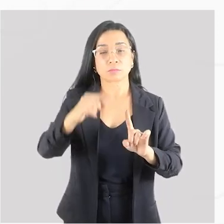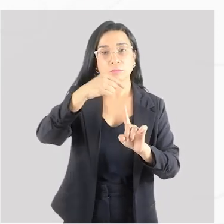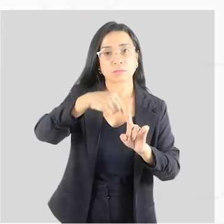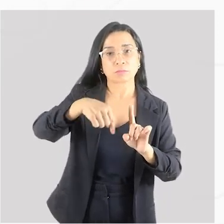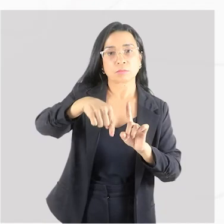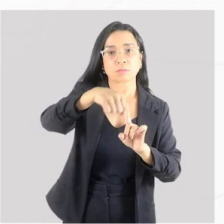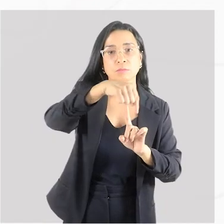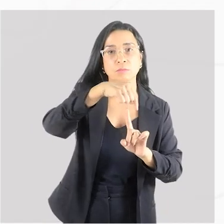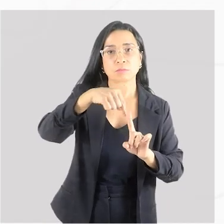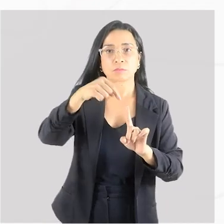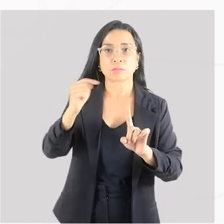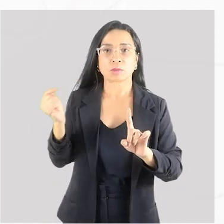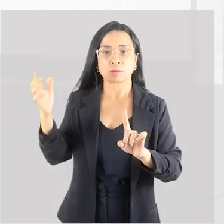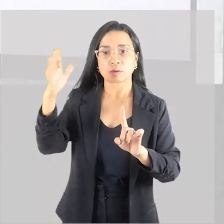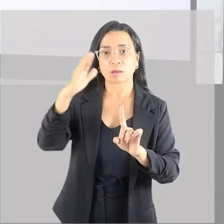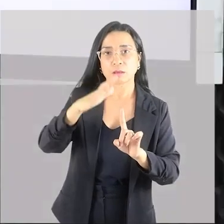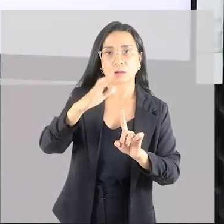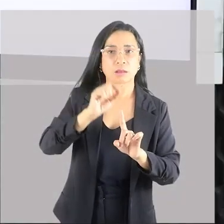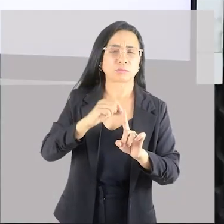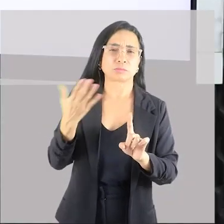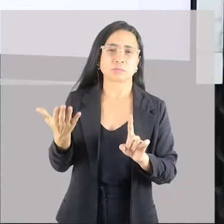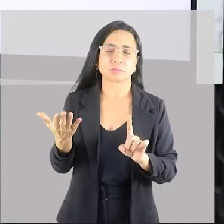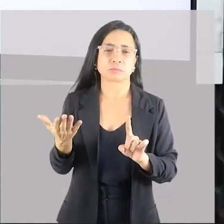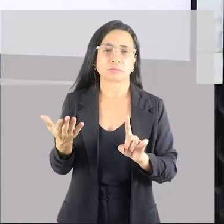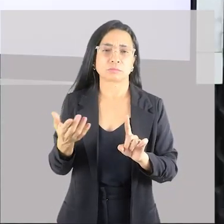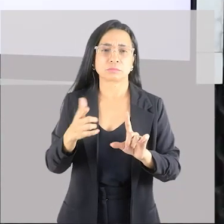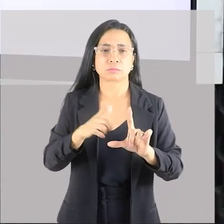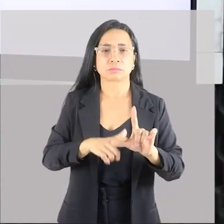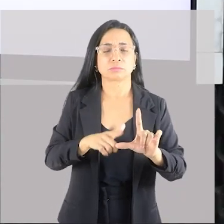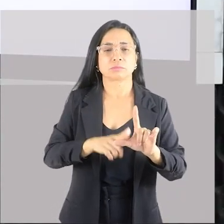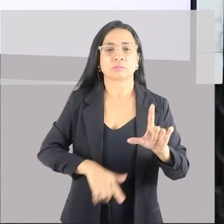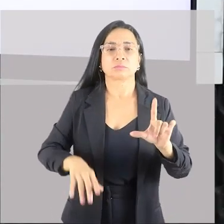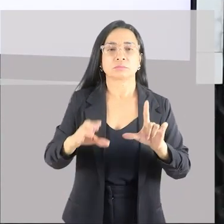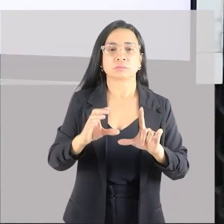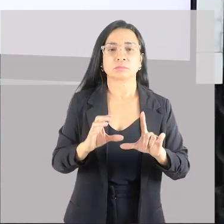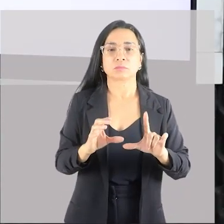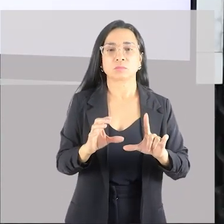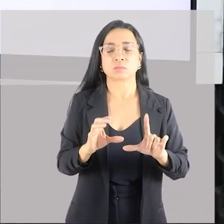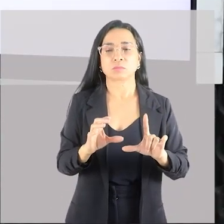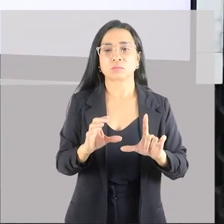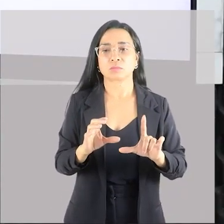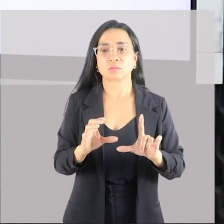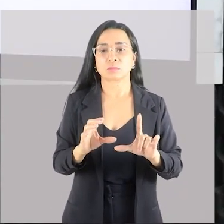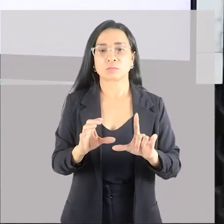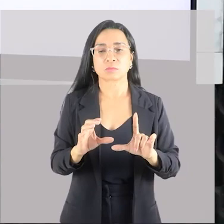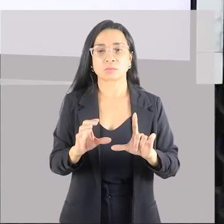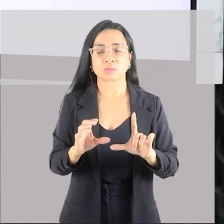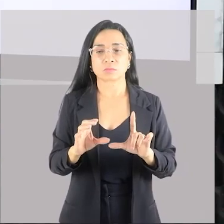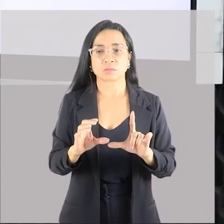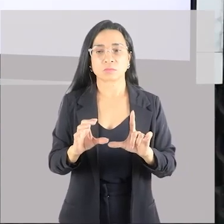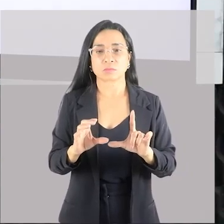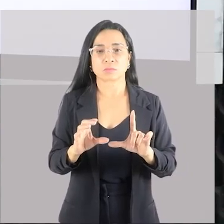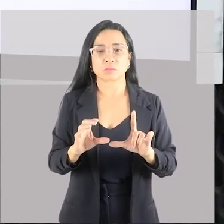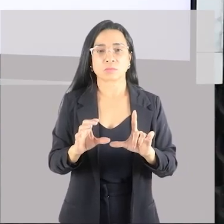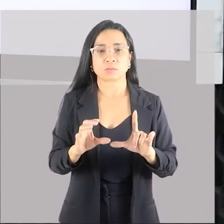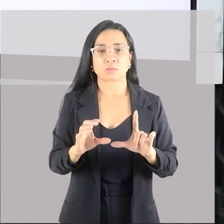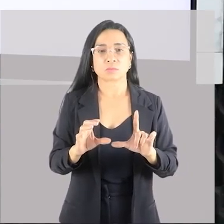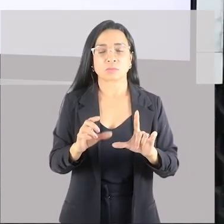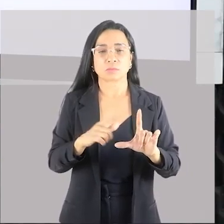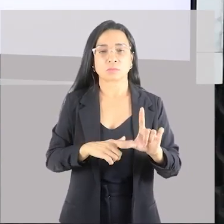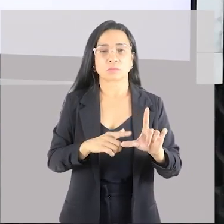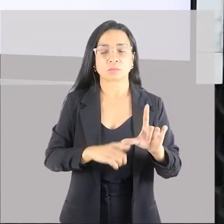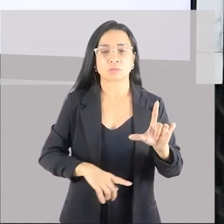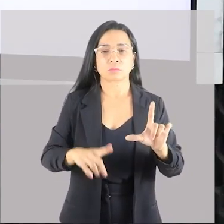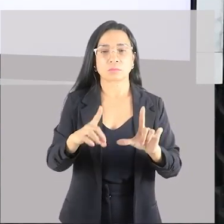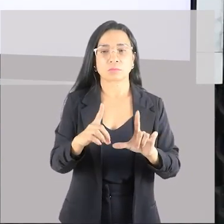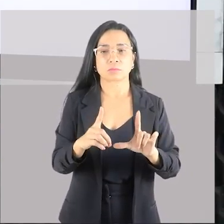sagrados, defende a necessidade dos homens se unirem em agregações em busca de seus direitos políticos, ou